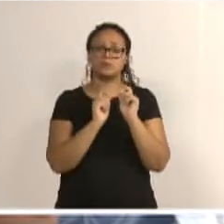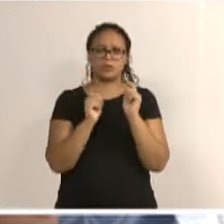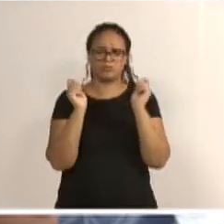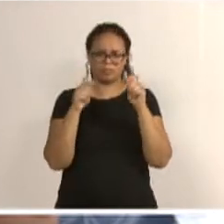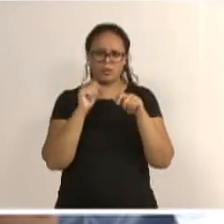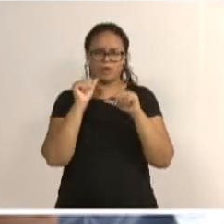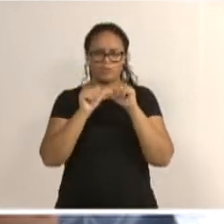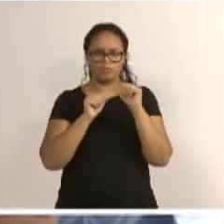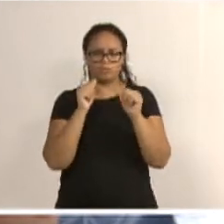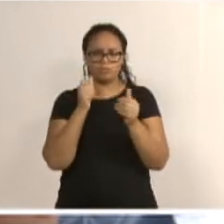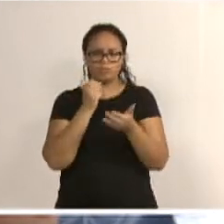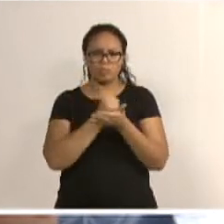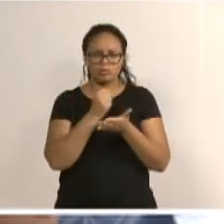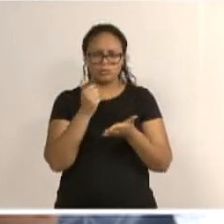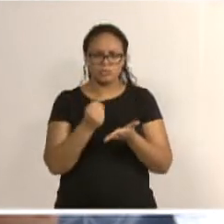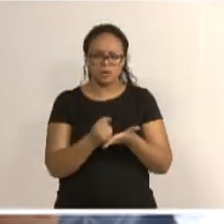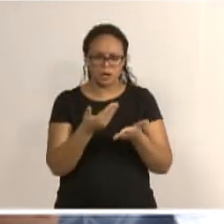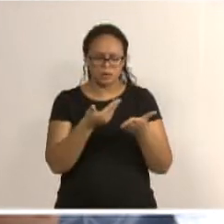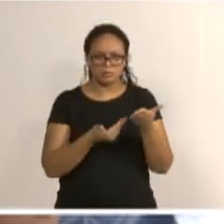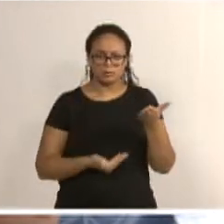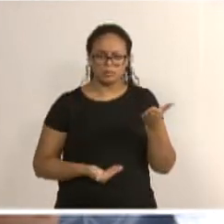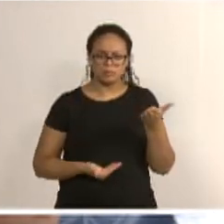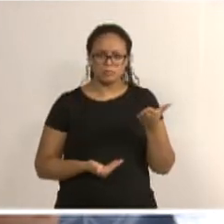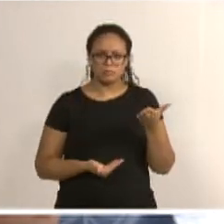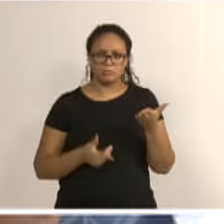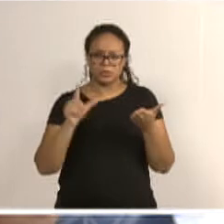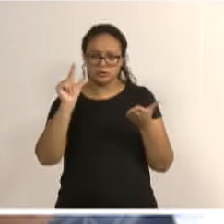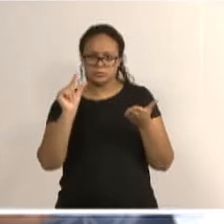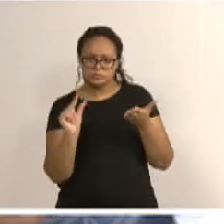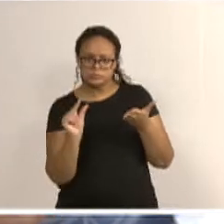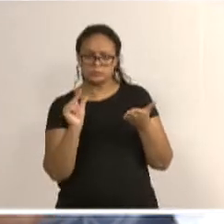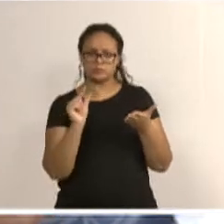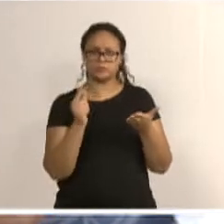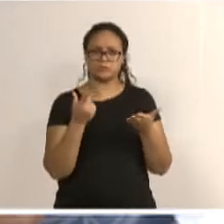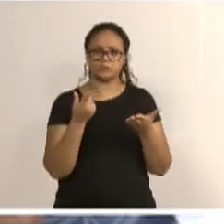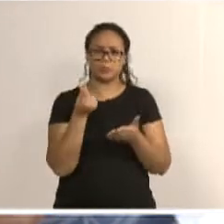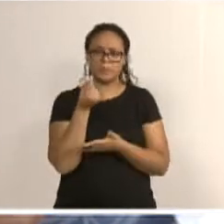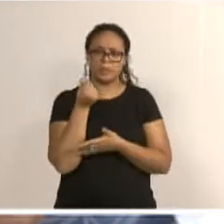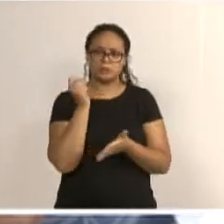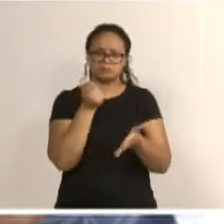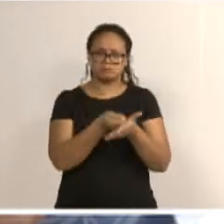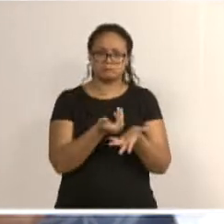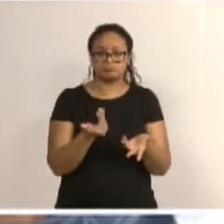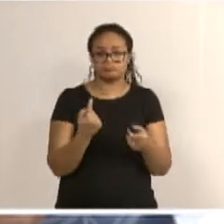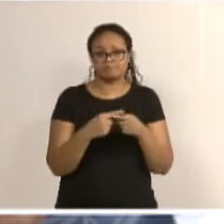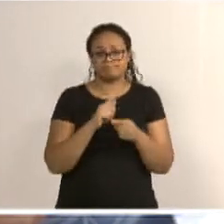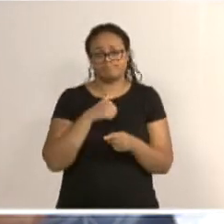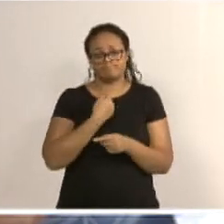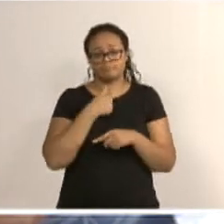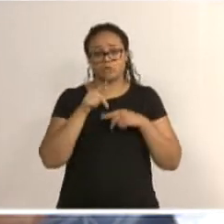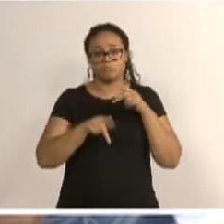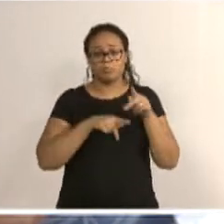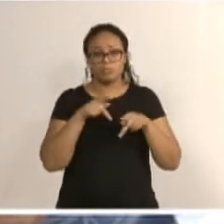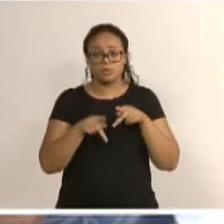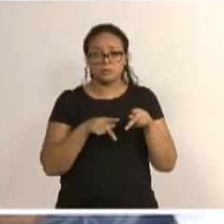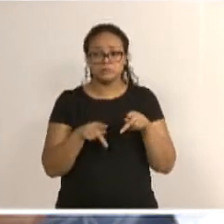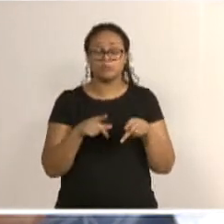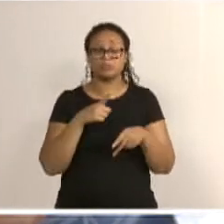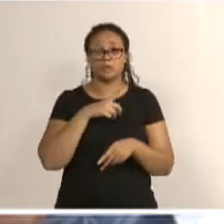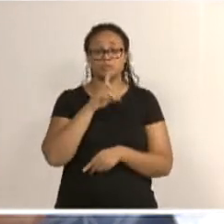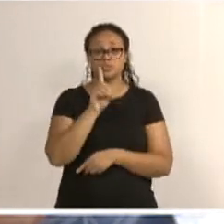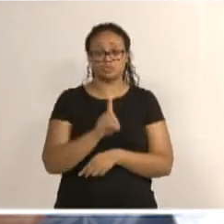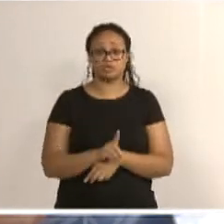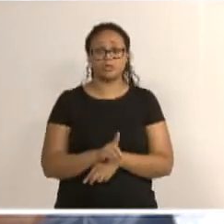esse contrato para baixar essa tarifa? Porque, assim, nós, como população, temos o pleno